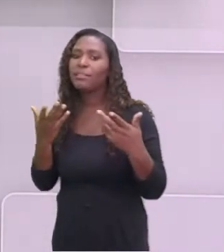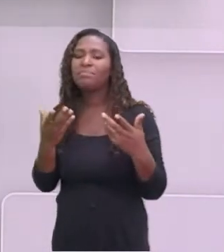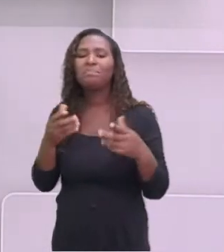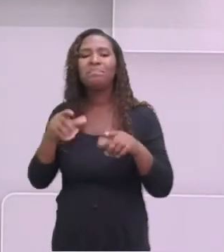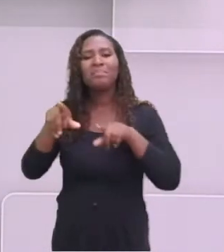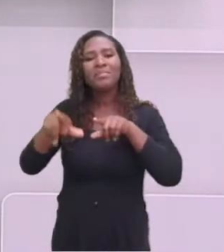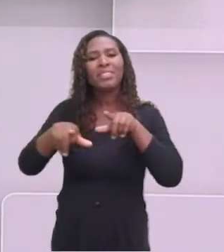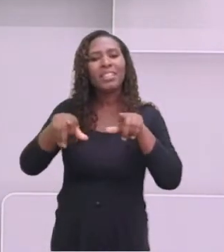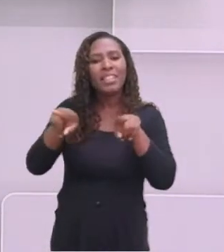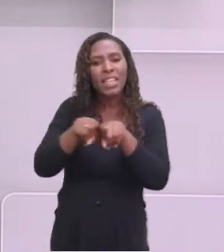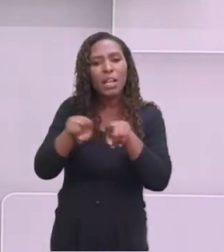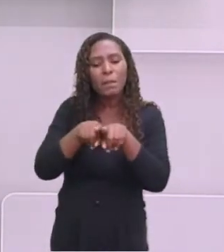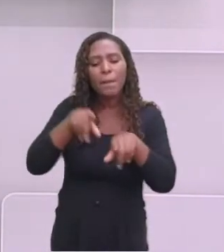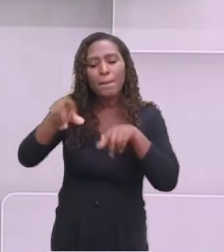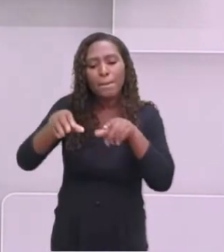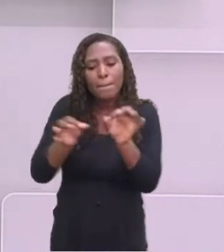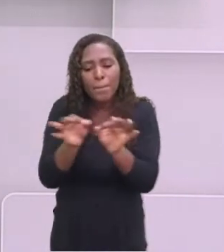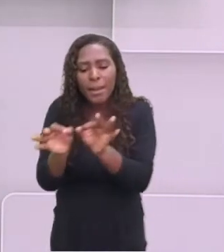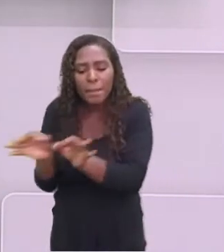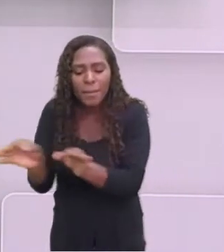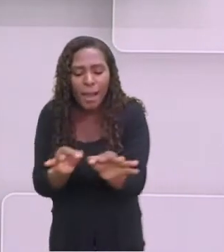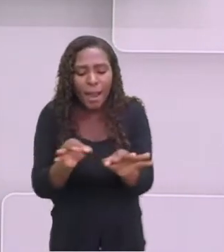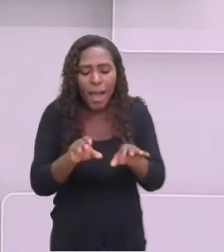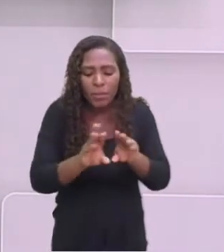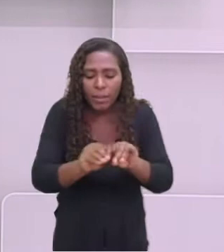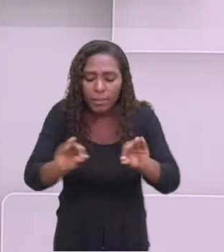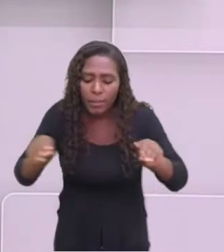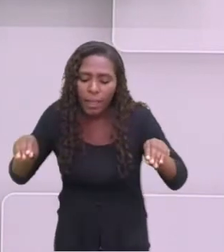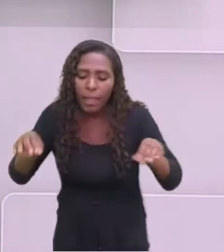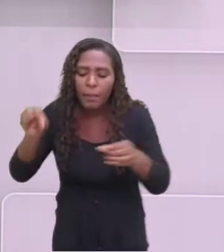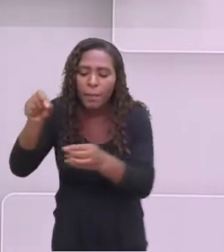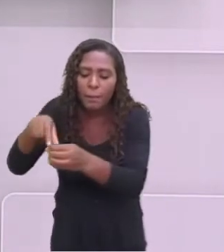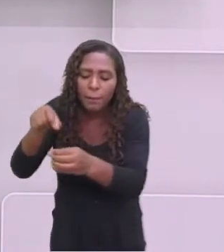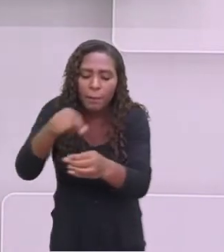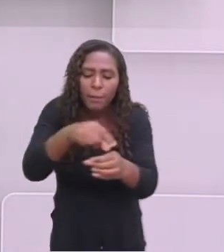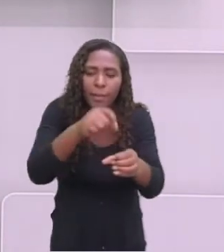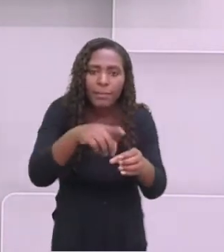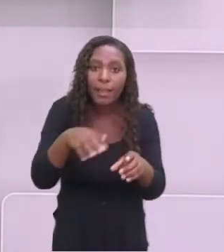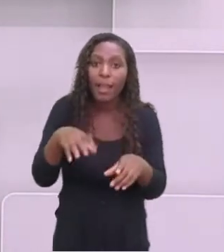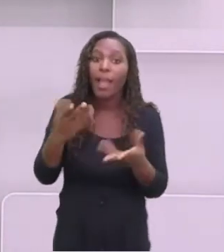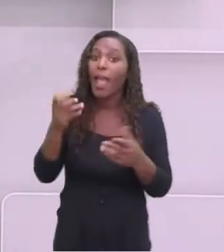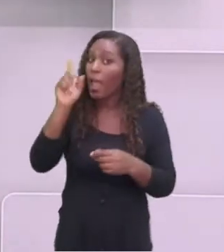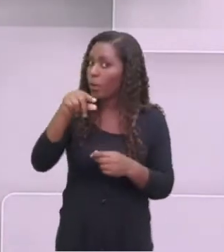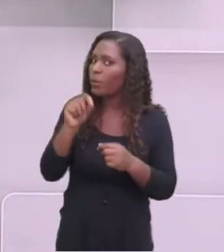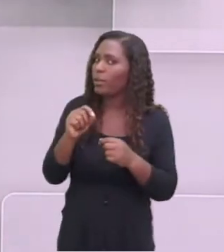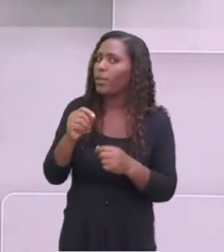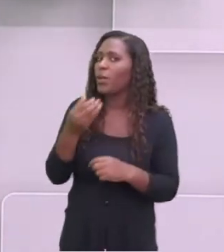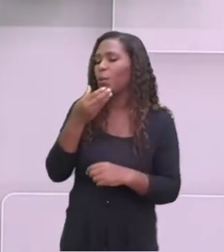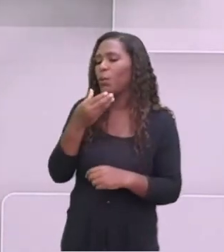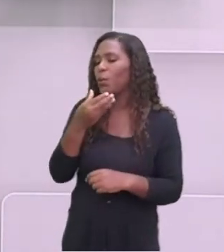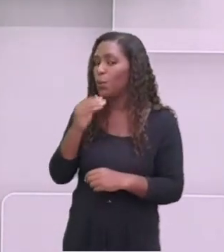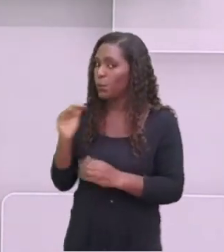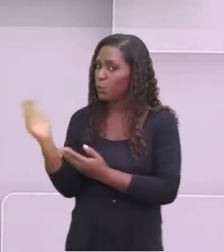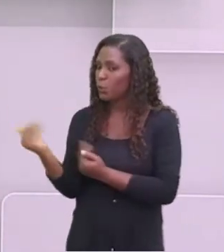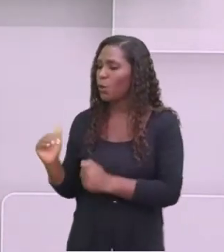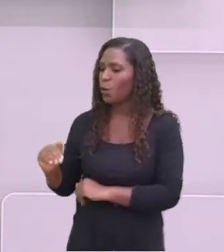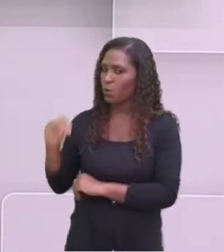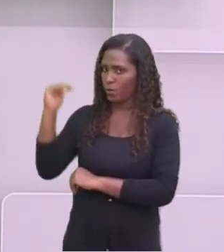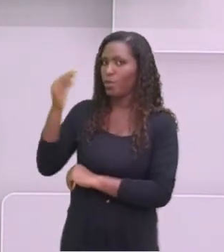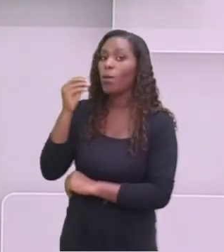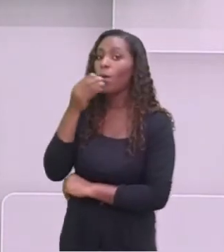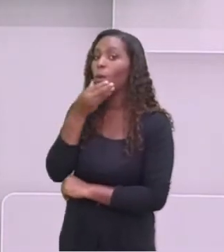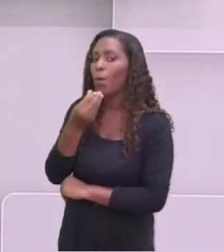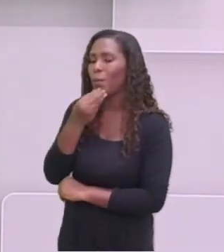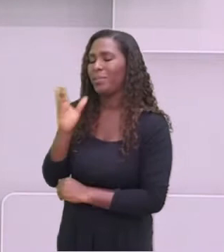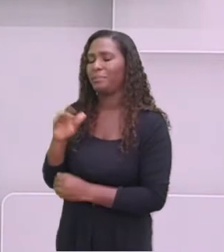as mulheres? Já as mulheres adultas eram as responsáveis pelas atividades agrícolas,